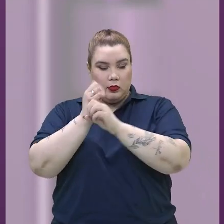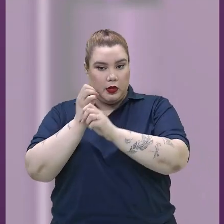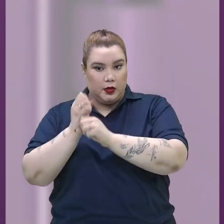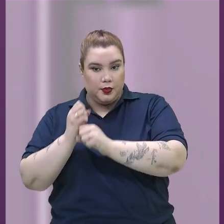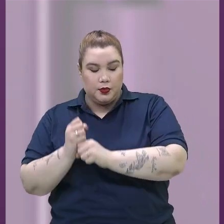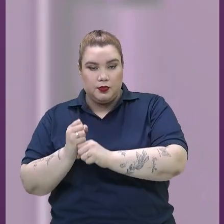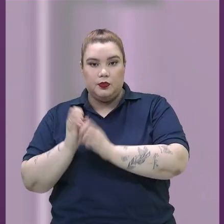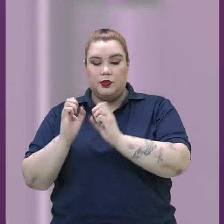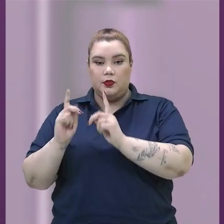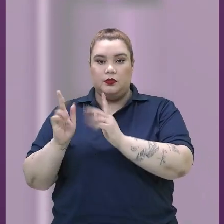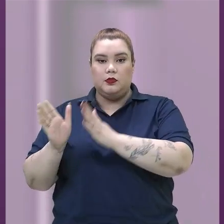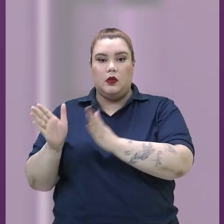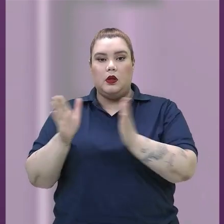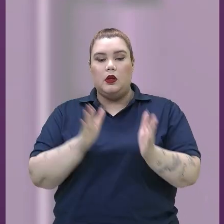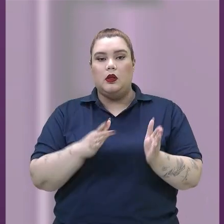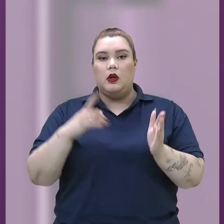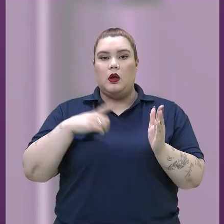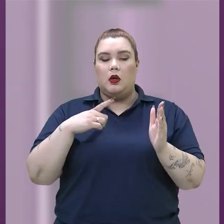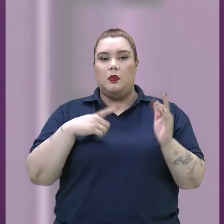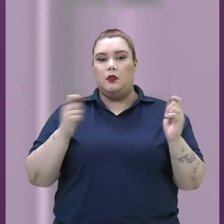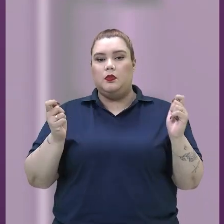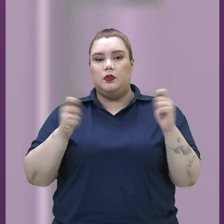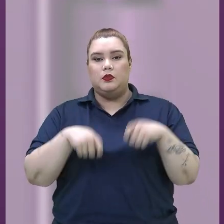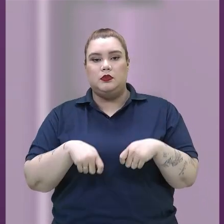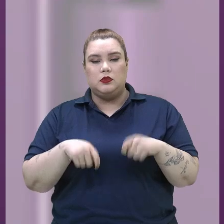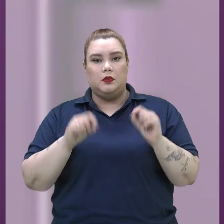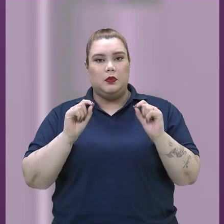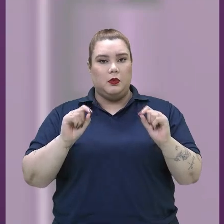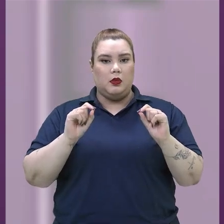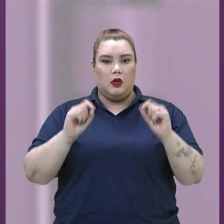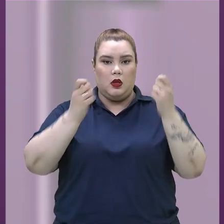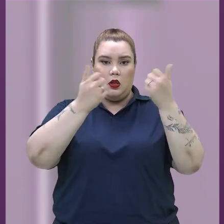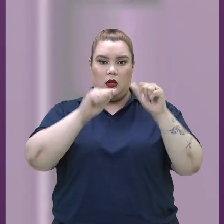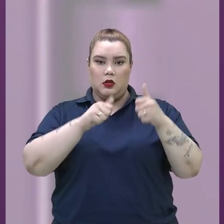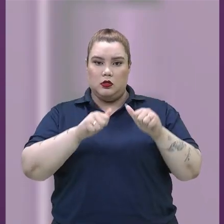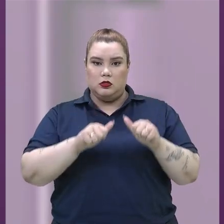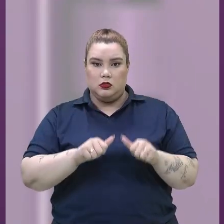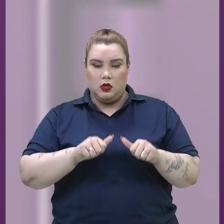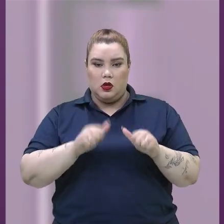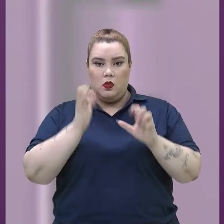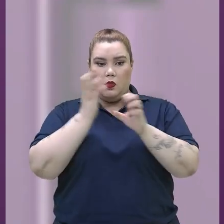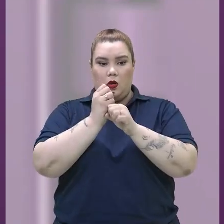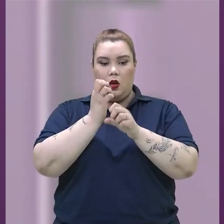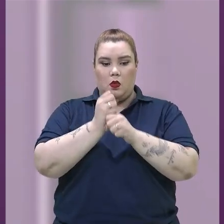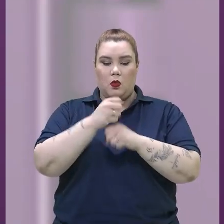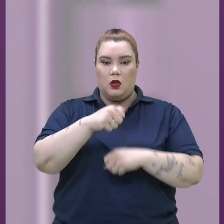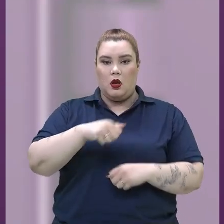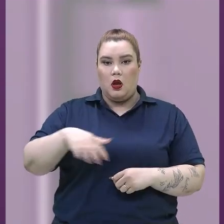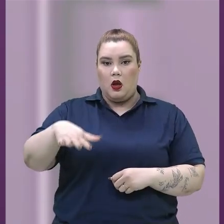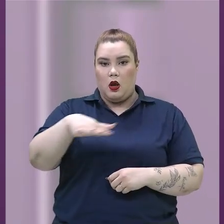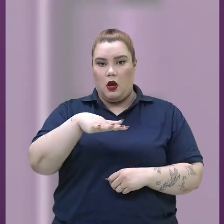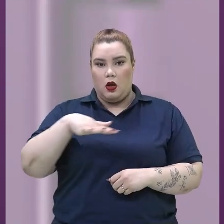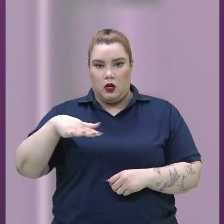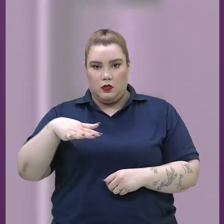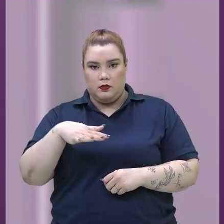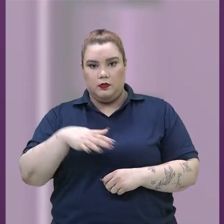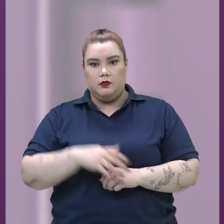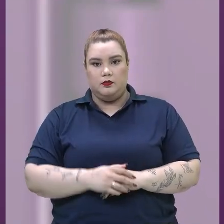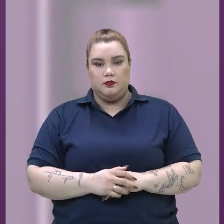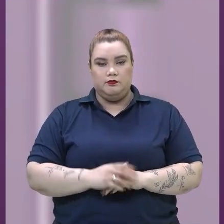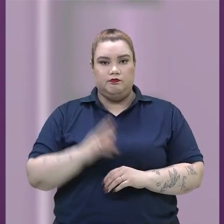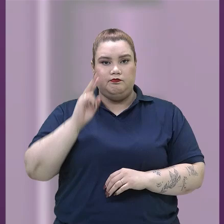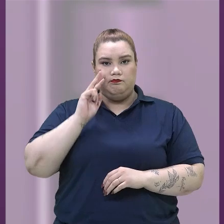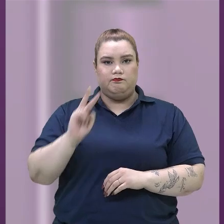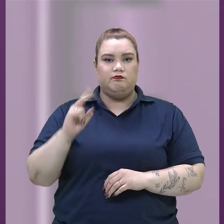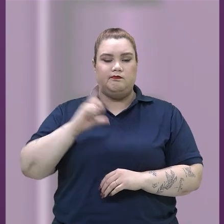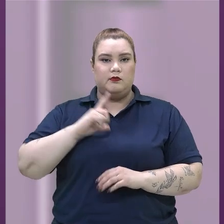gente tem aquela possibilidade, né, de verificar o cálculo da área, né? Nós temos ali uma fórmula,